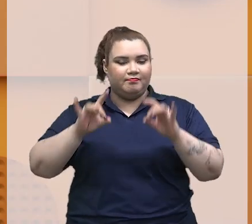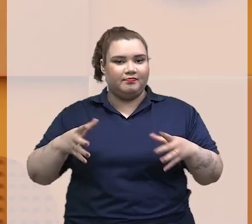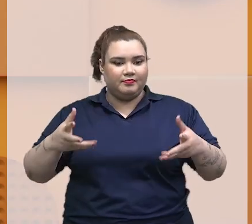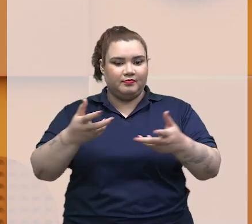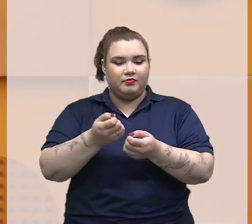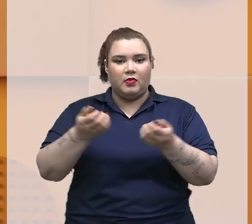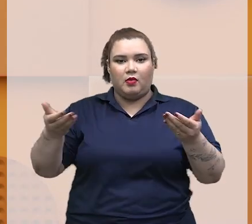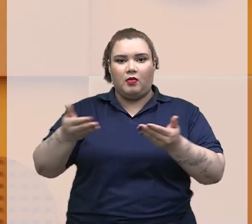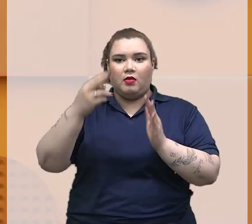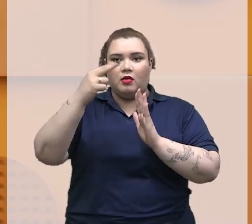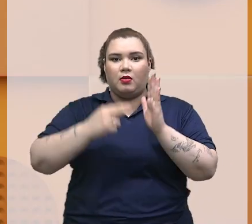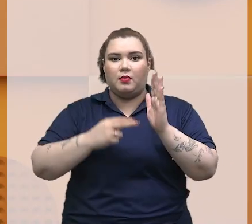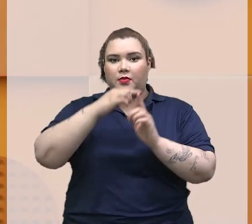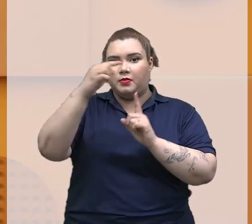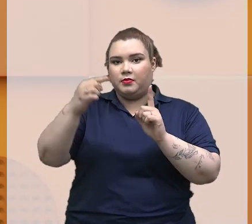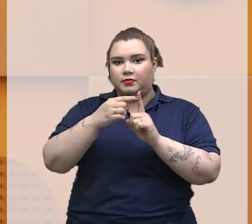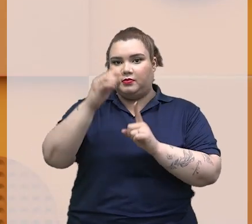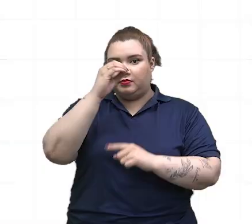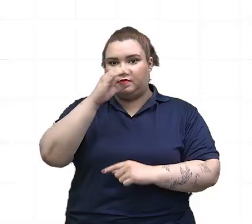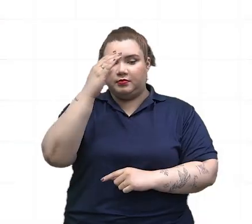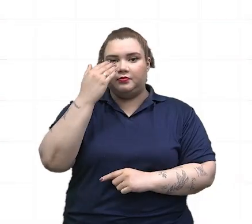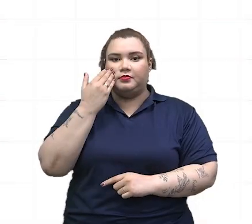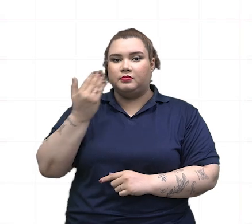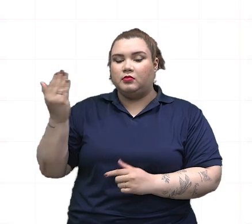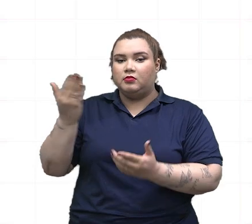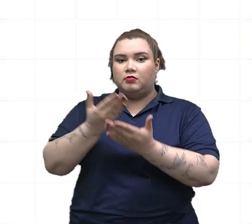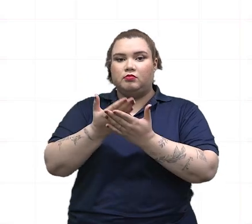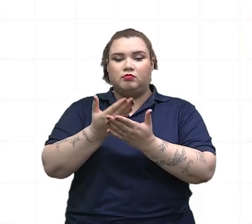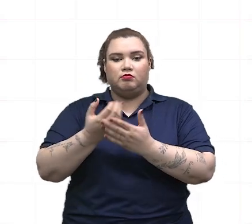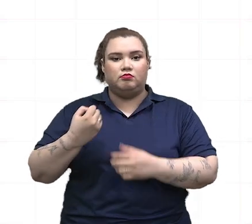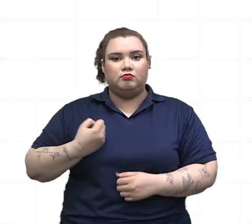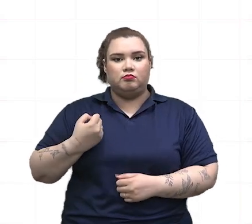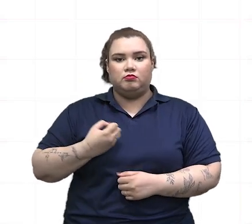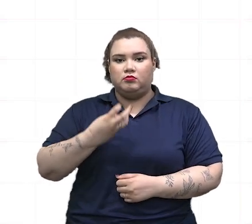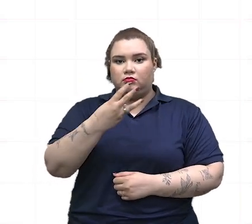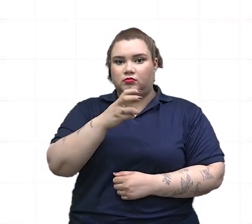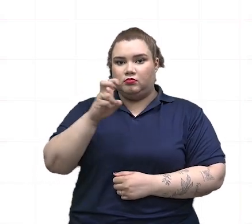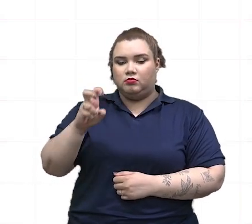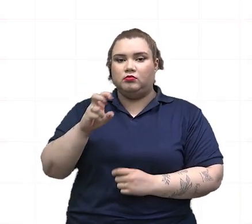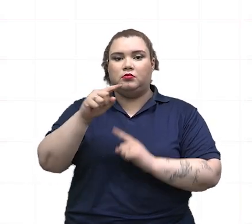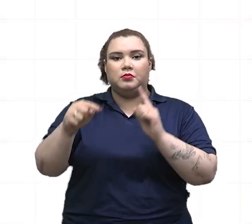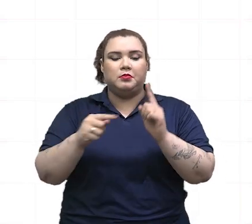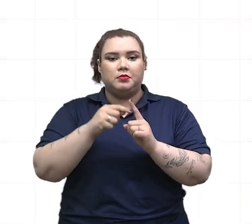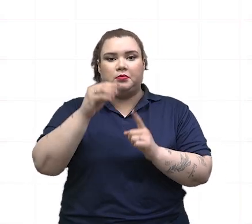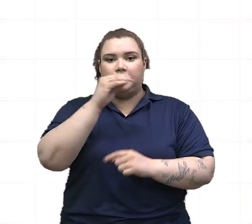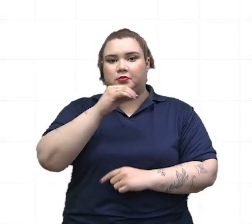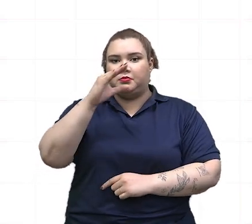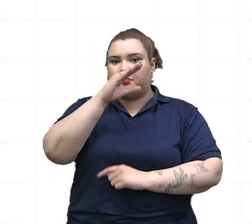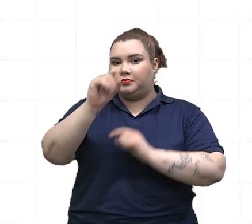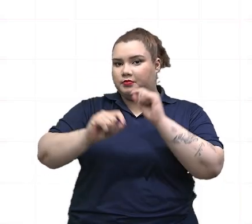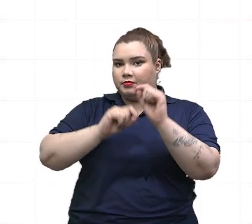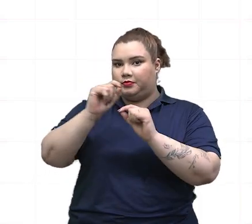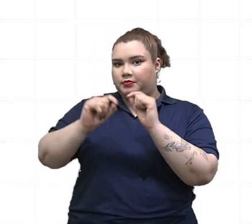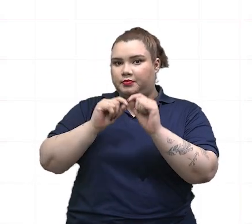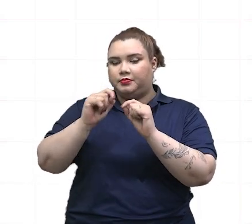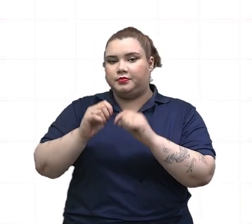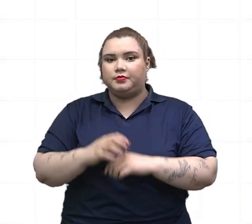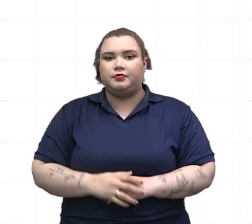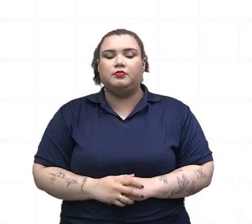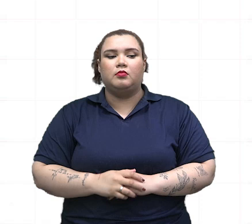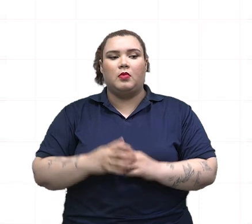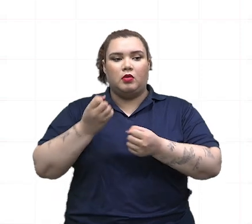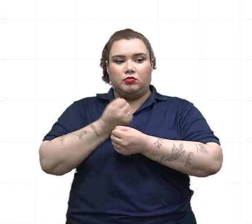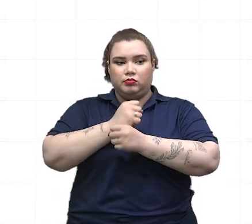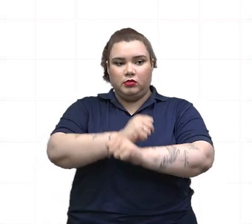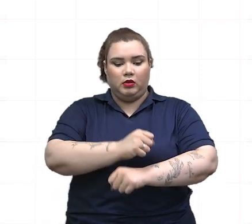acompanhar comigo o objeto de conhecimento da nossa aula. Temos então aí a aula de número 35, o objeto de conhecimento, escravidão